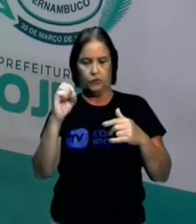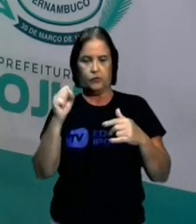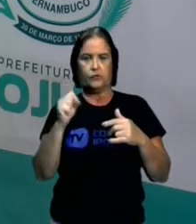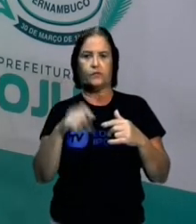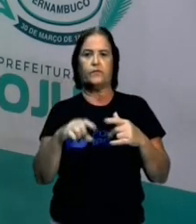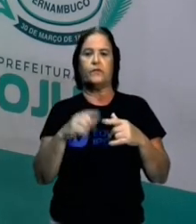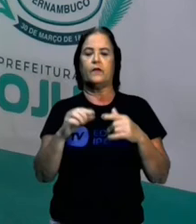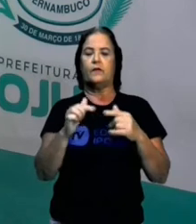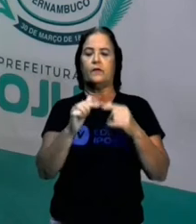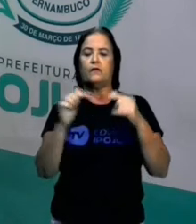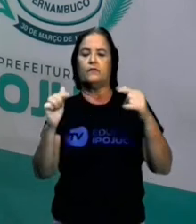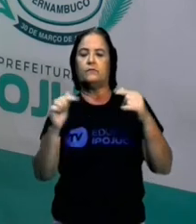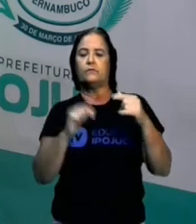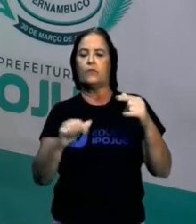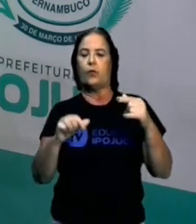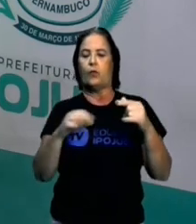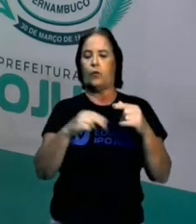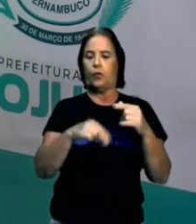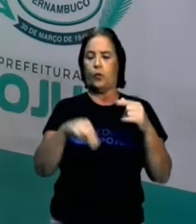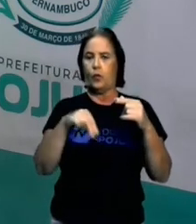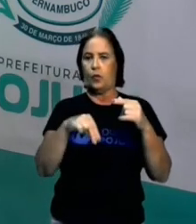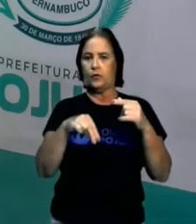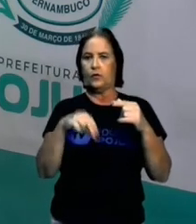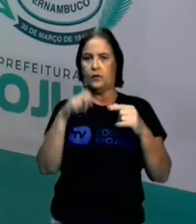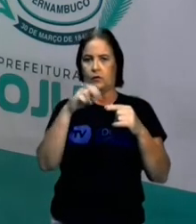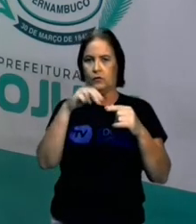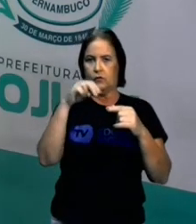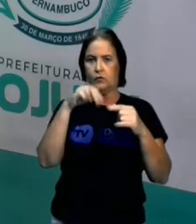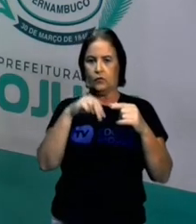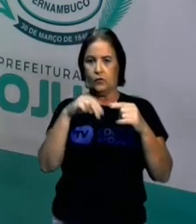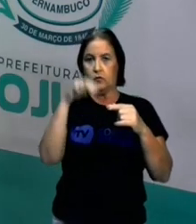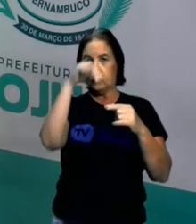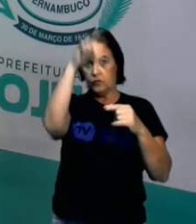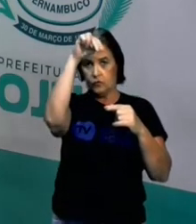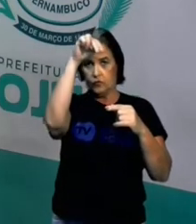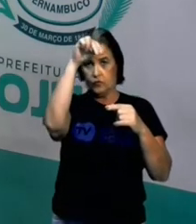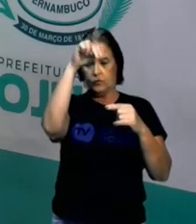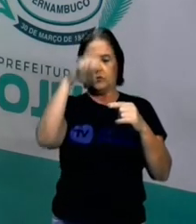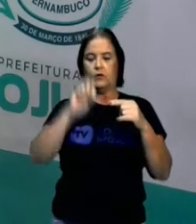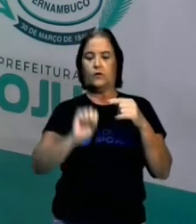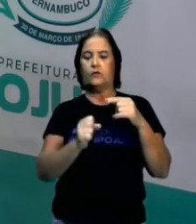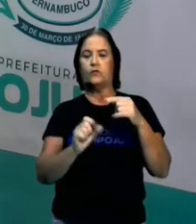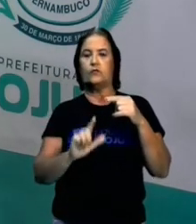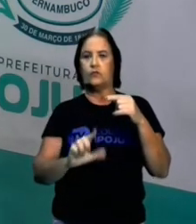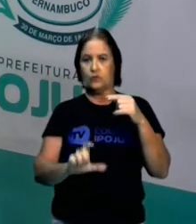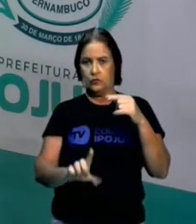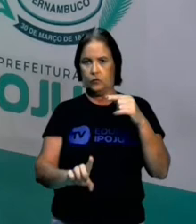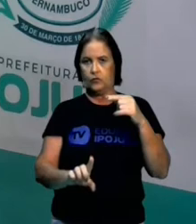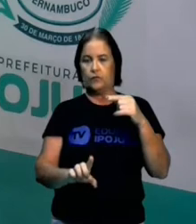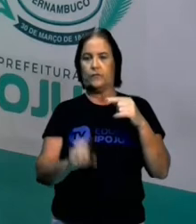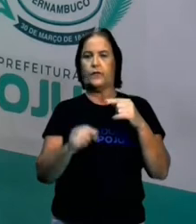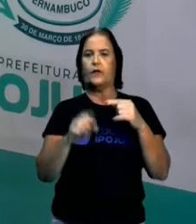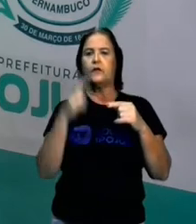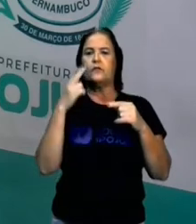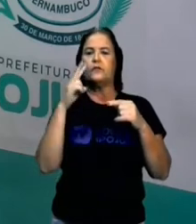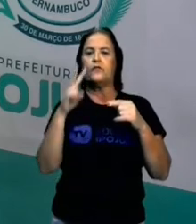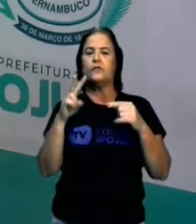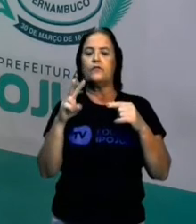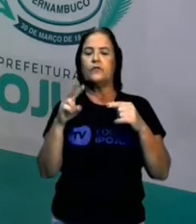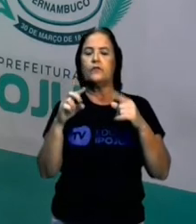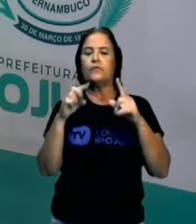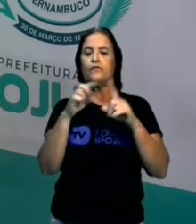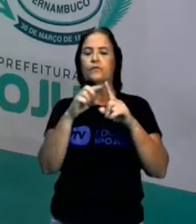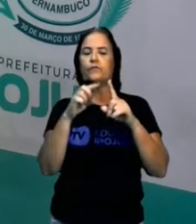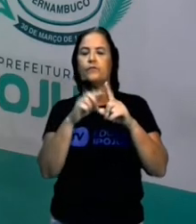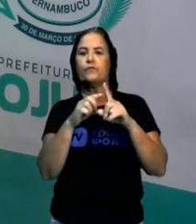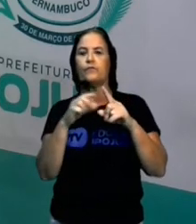norte como ao sul. E nos polos, a gente vê lá a zona polar, tanto ao